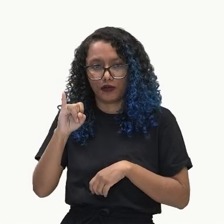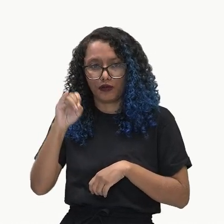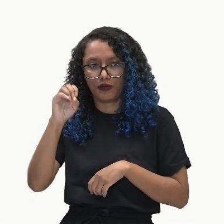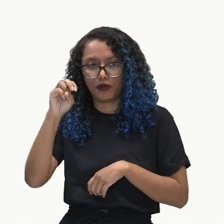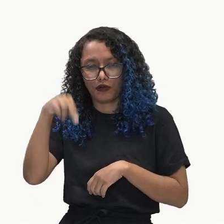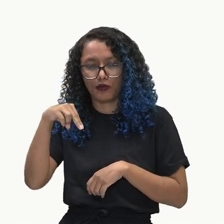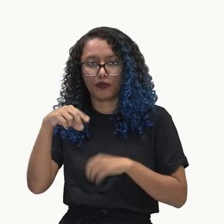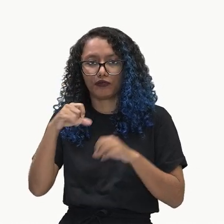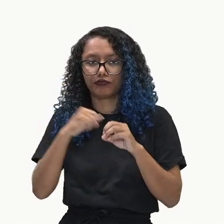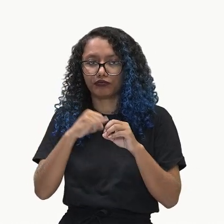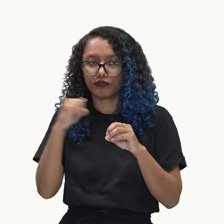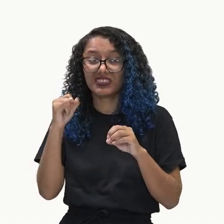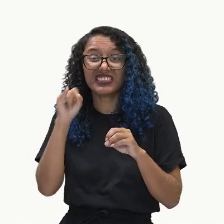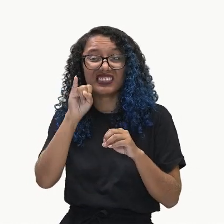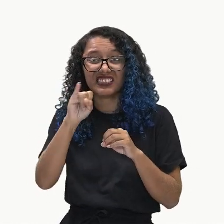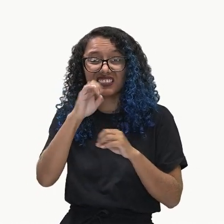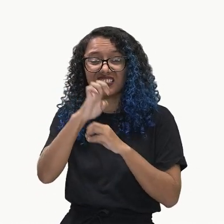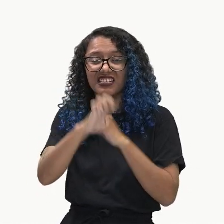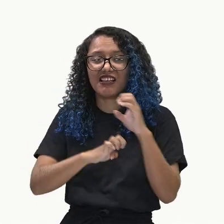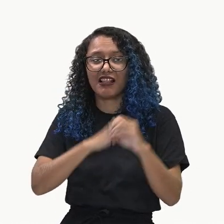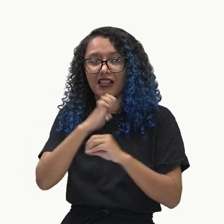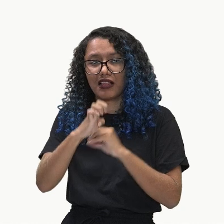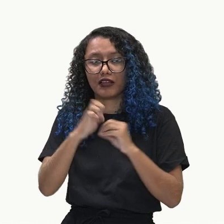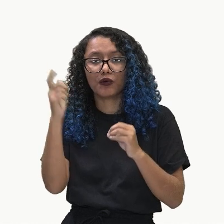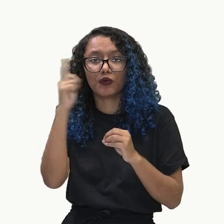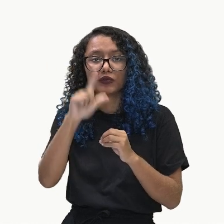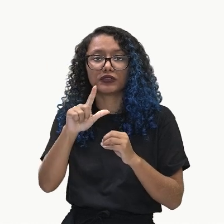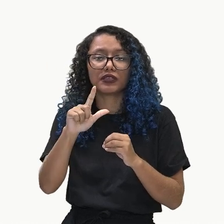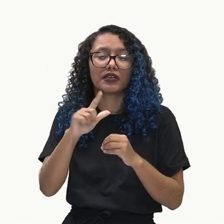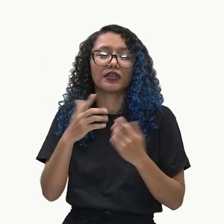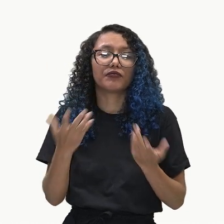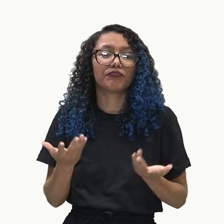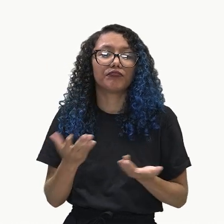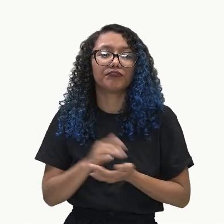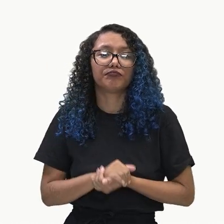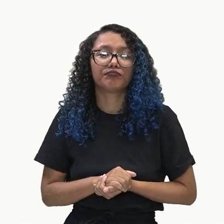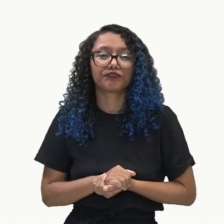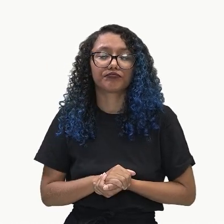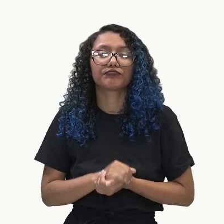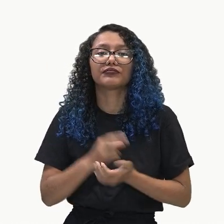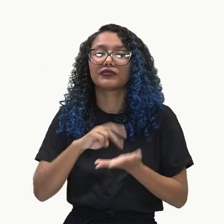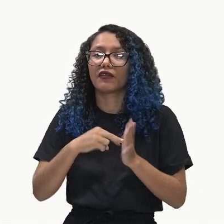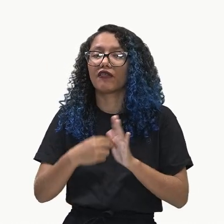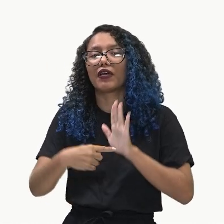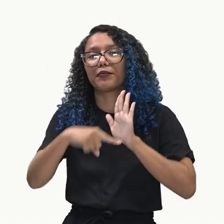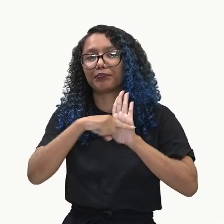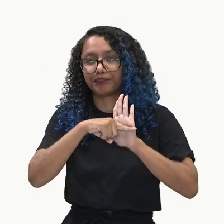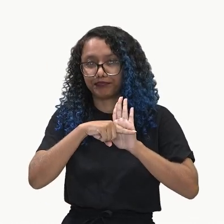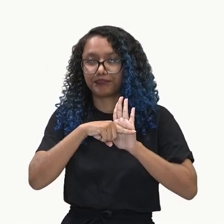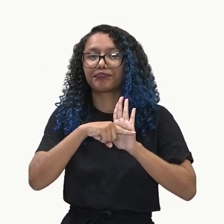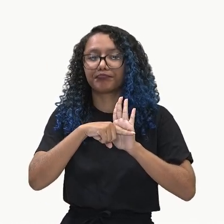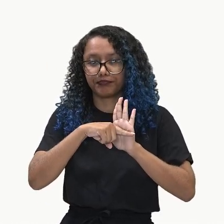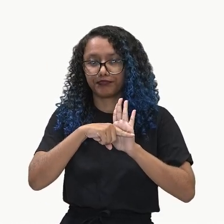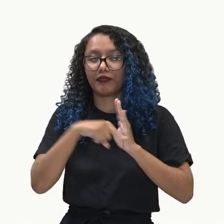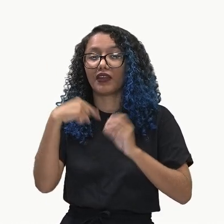quando ele ganha elétron, ele vai ficar negativo, certo?